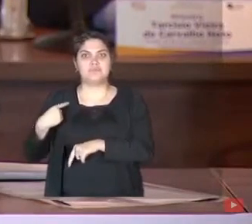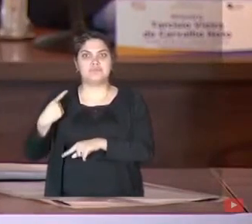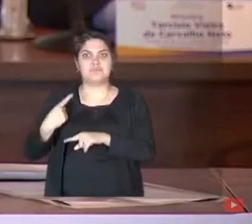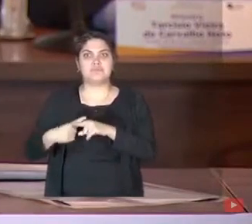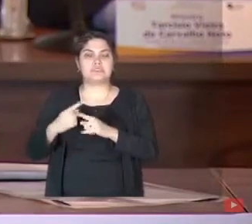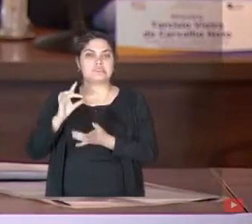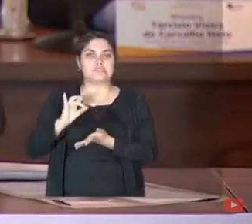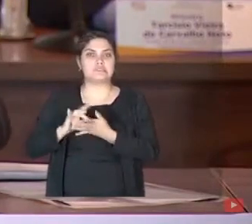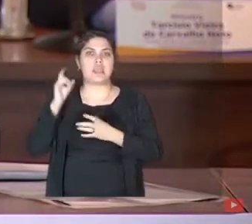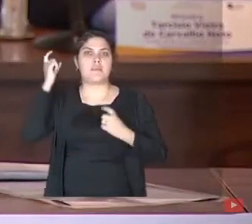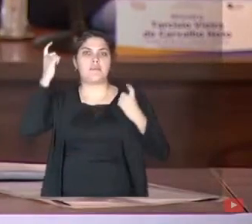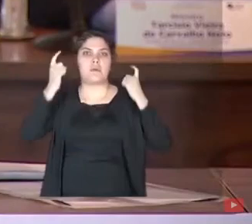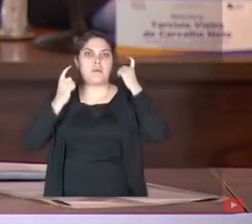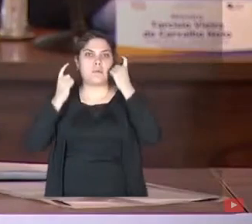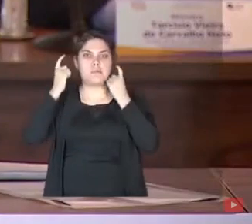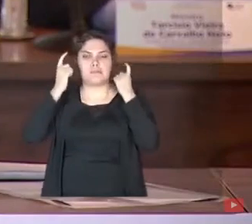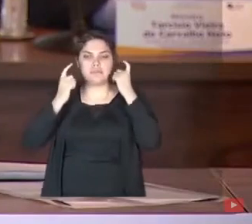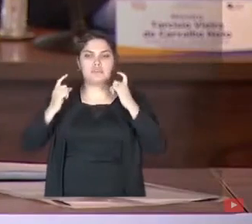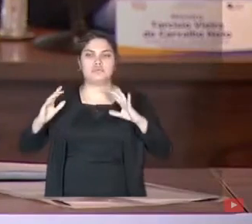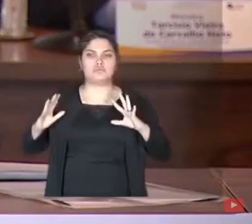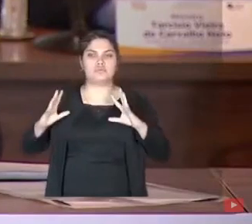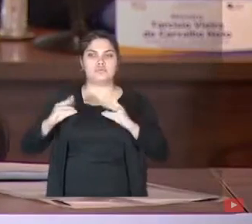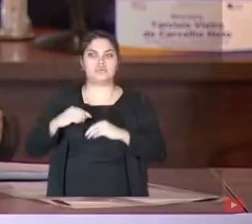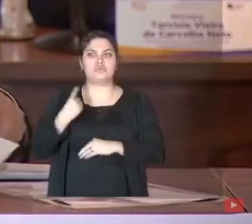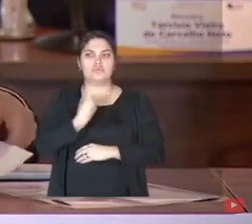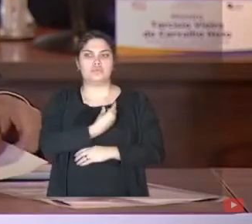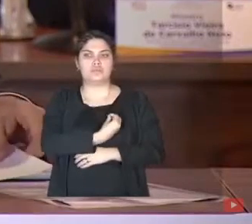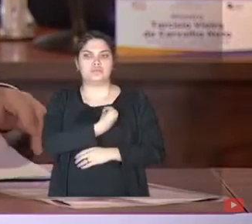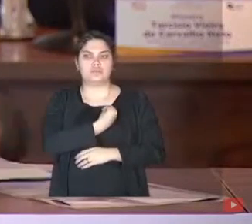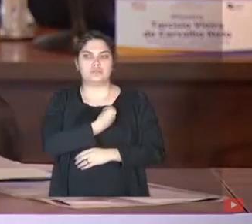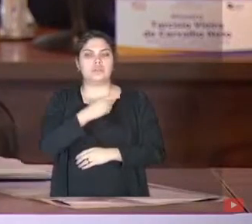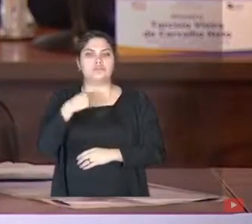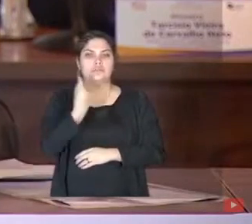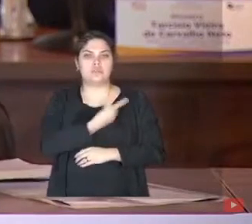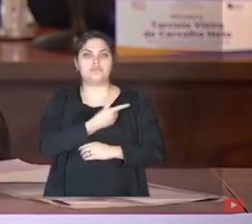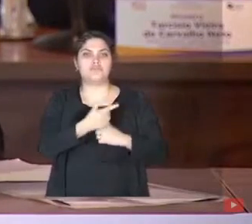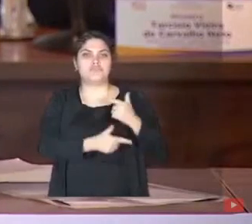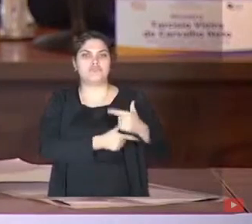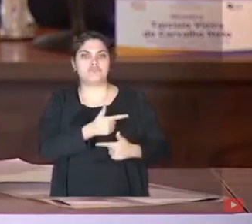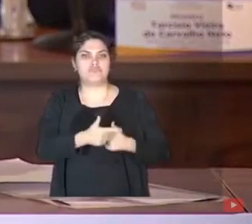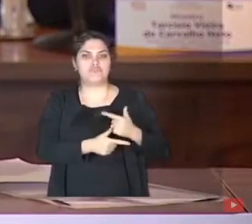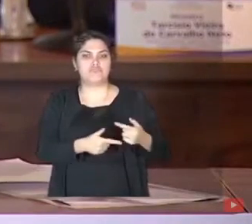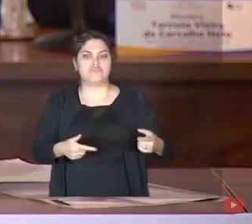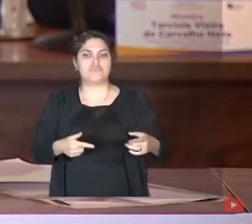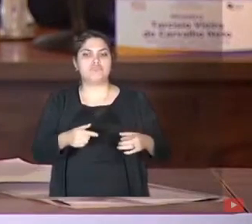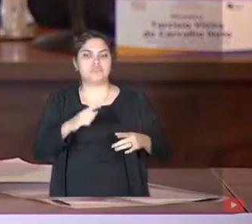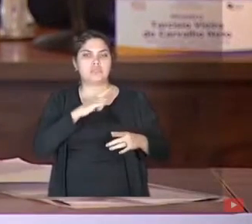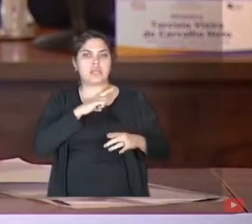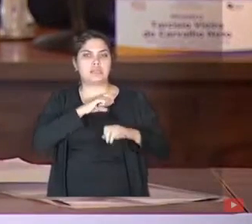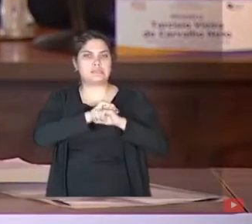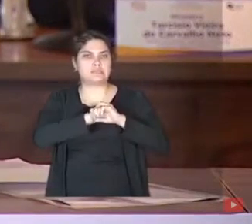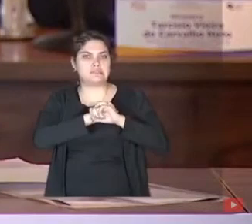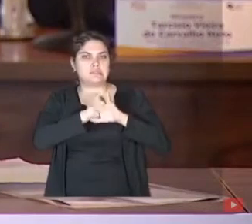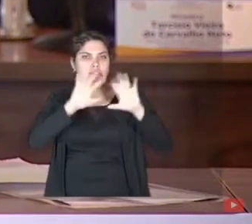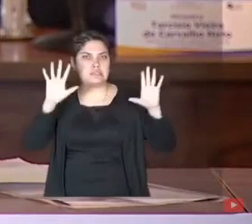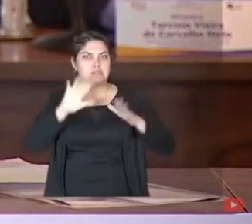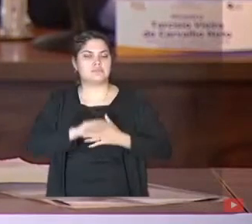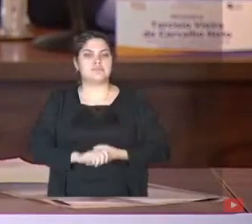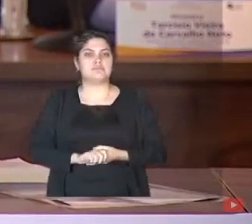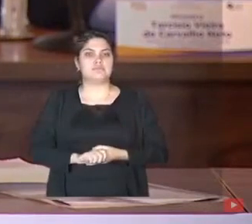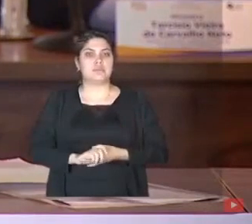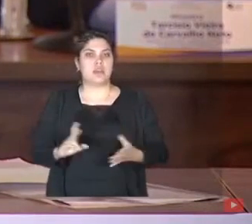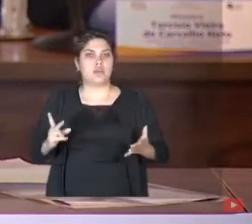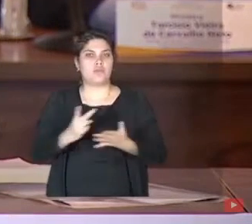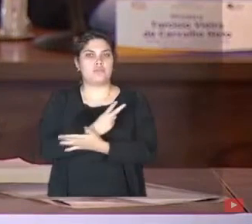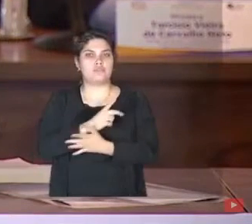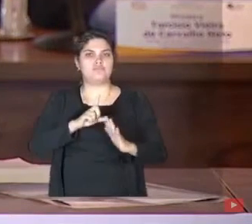é a preocupação de todos, e aqui nós operamos com a mais absoluta transparência. Houve